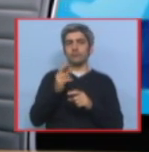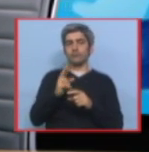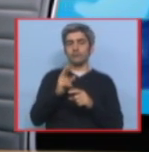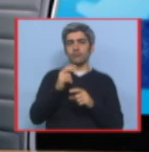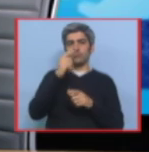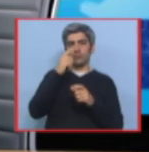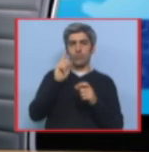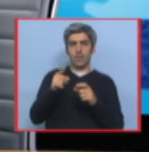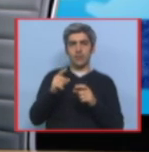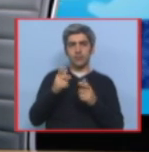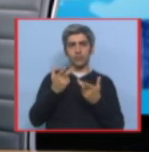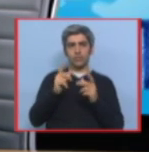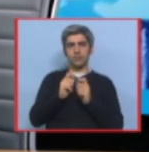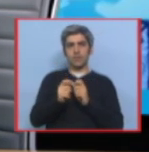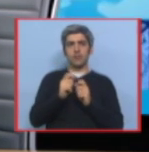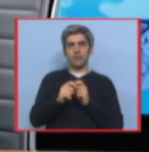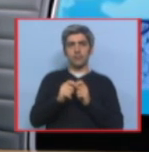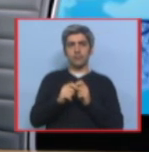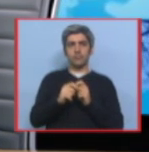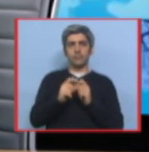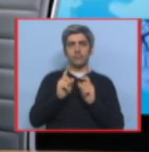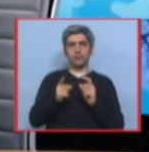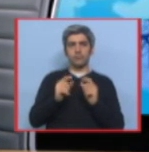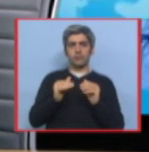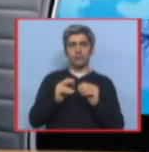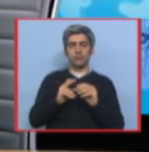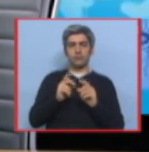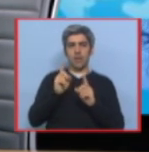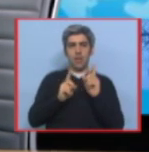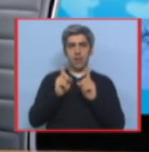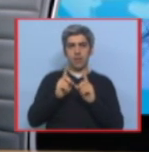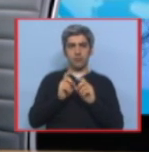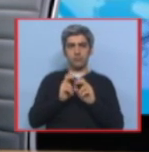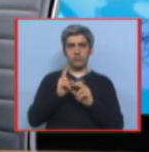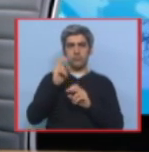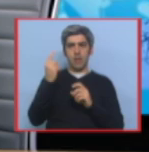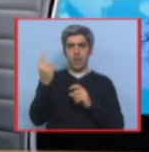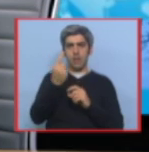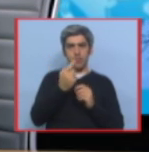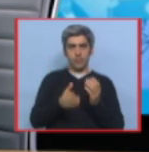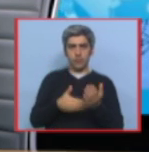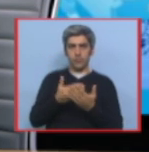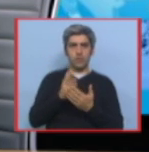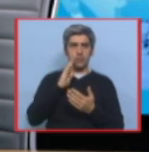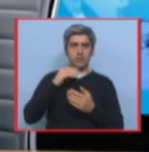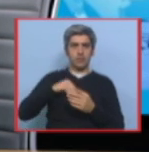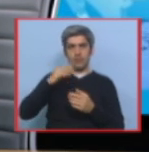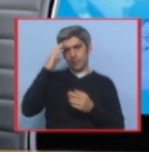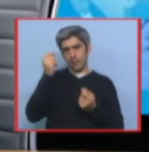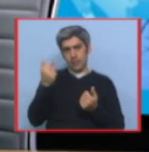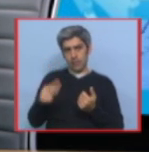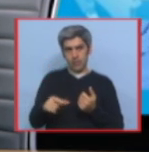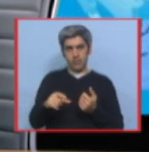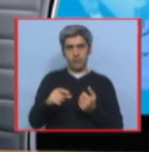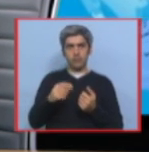que as pessoas começaram a estar disponíveis a pagar começou a subir. Um leilão, obviamente, cada um faz a sua proposta mediante os rendimentos e a capacidade financeira